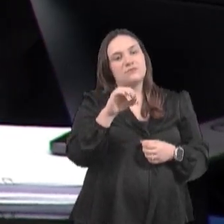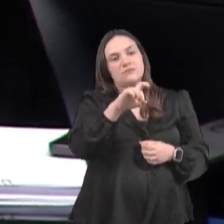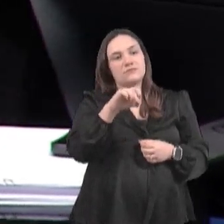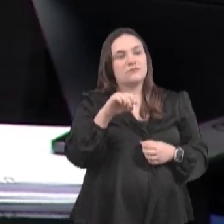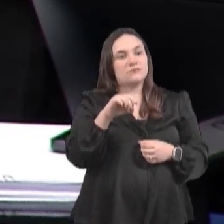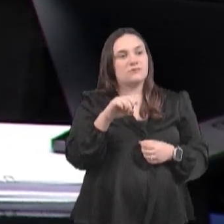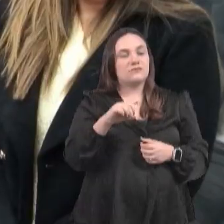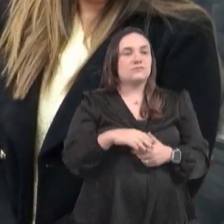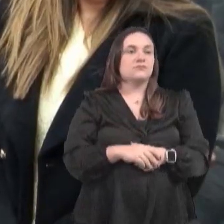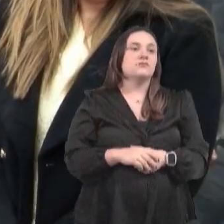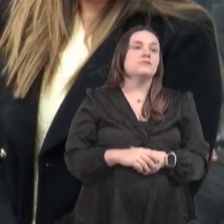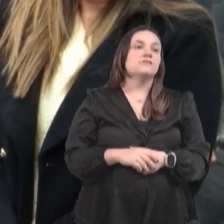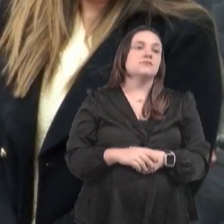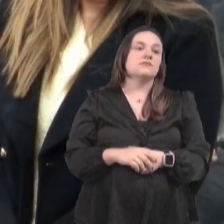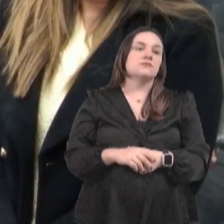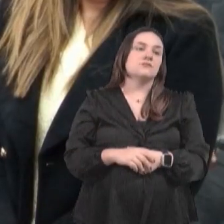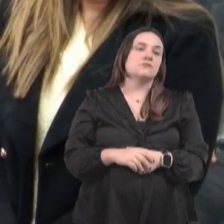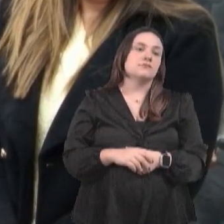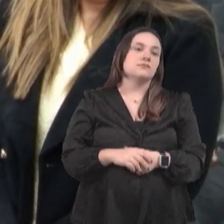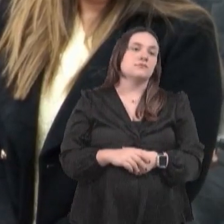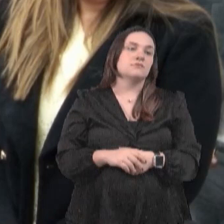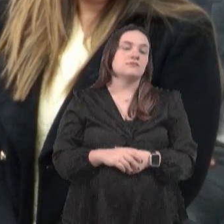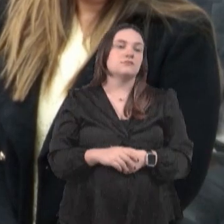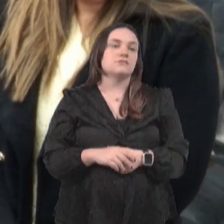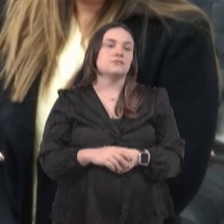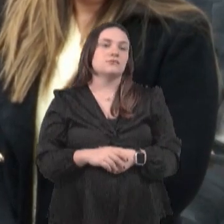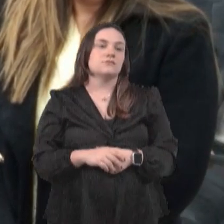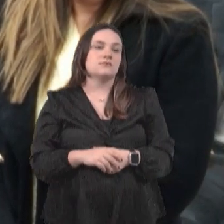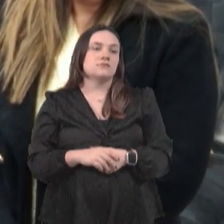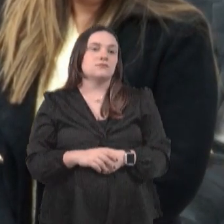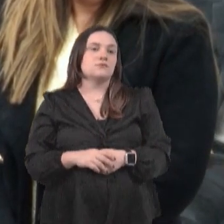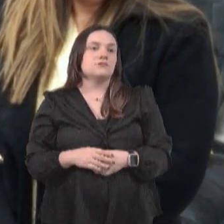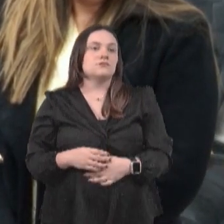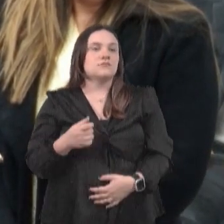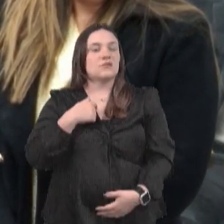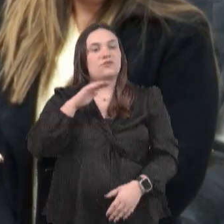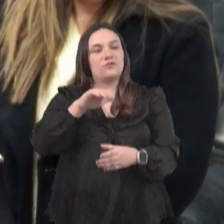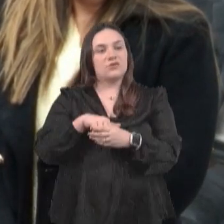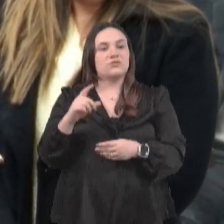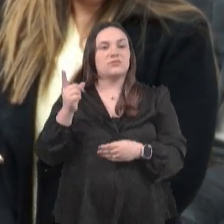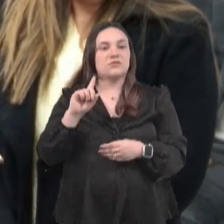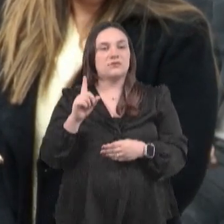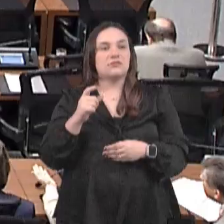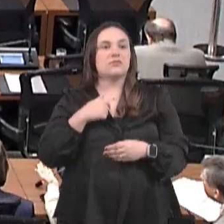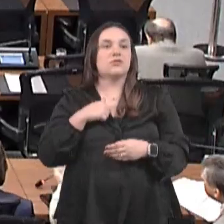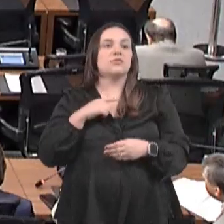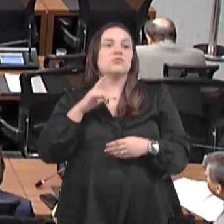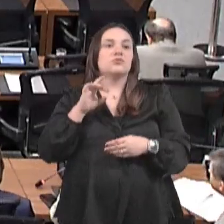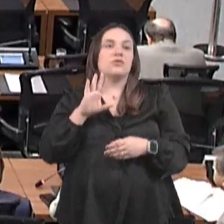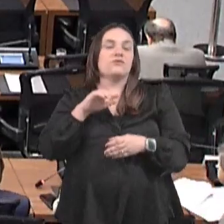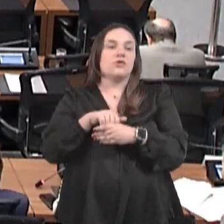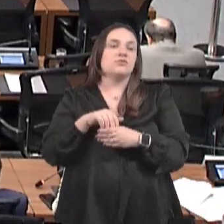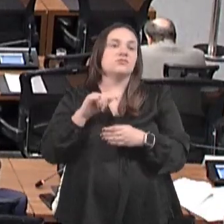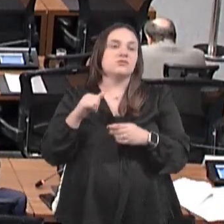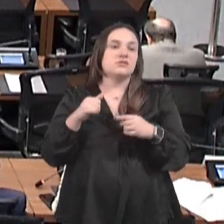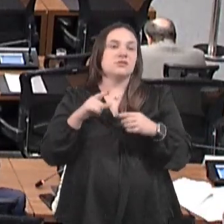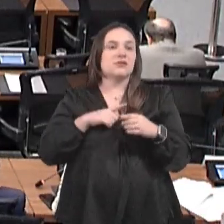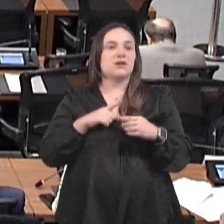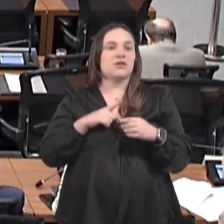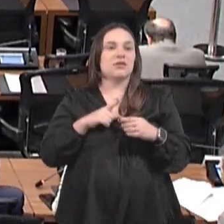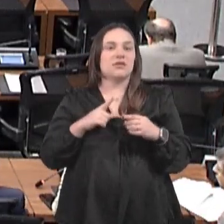presença. Eu, apesar de não votar, porque só voto no empate, deputado Paulo Duarte, eu